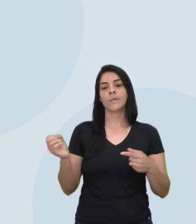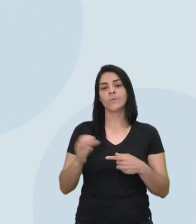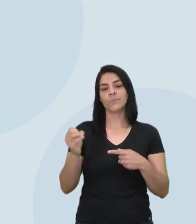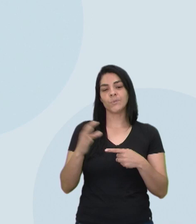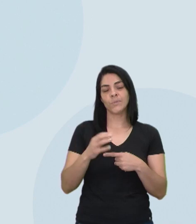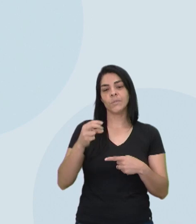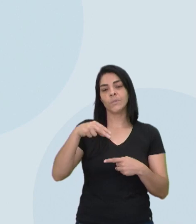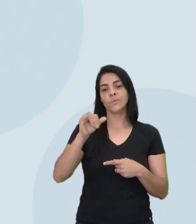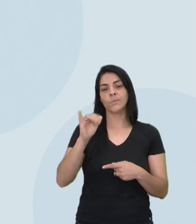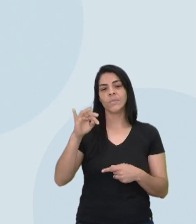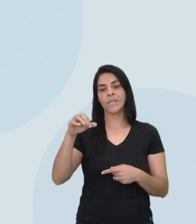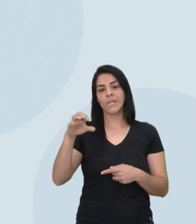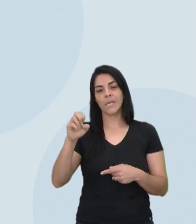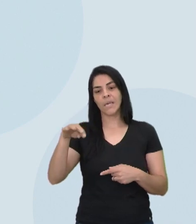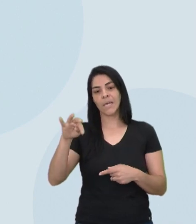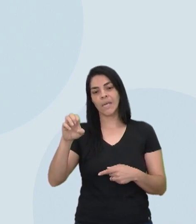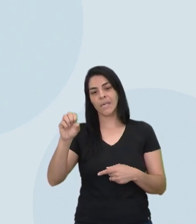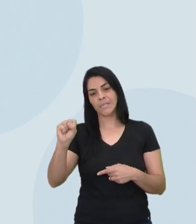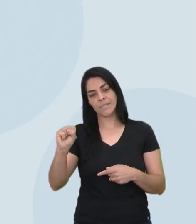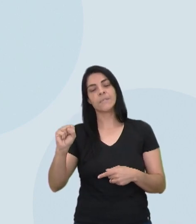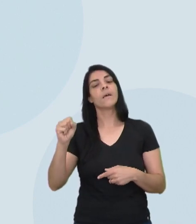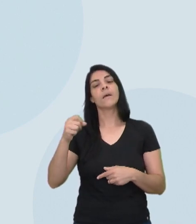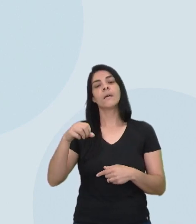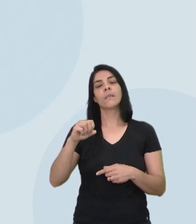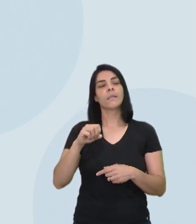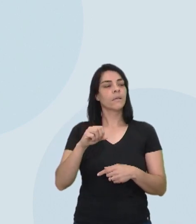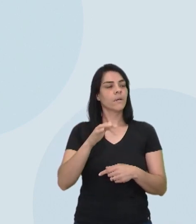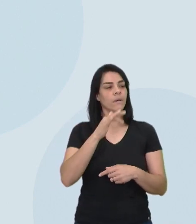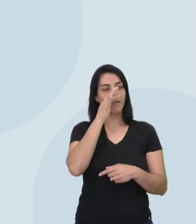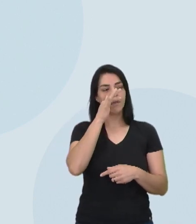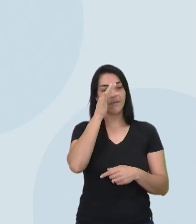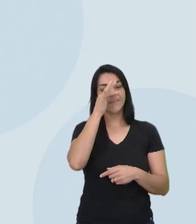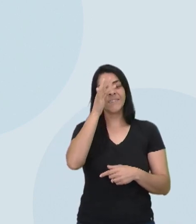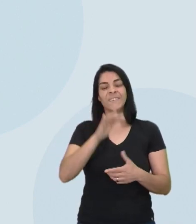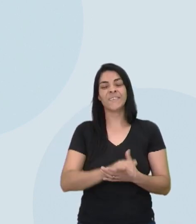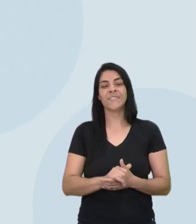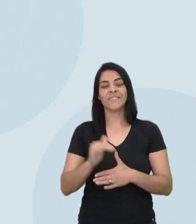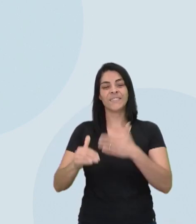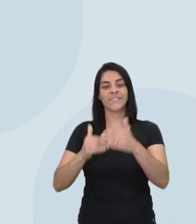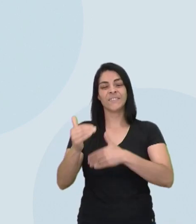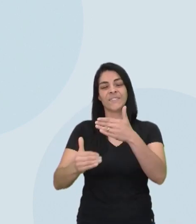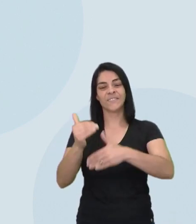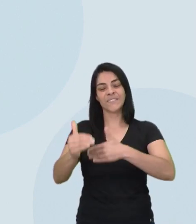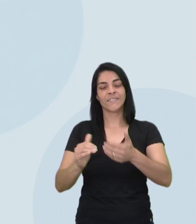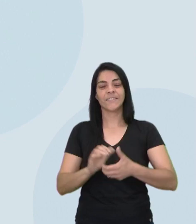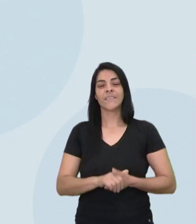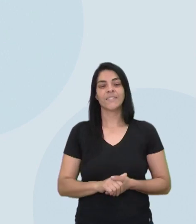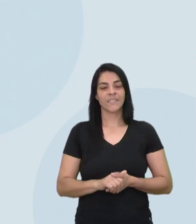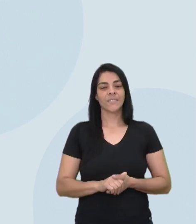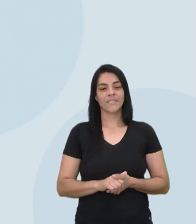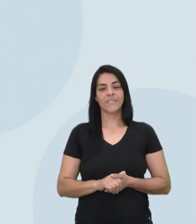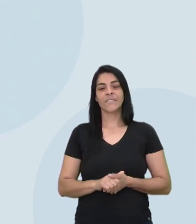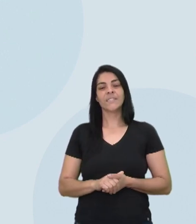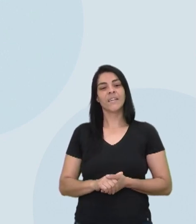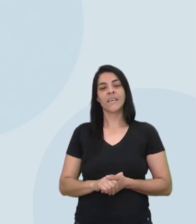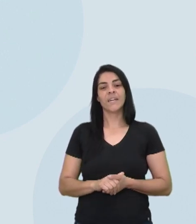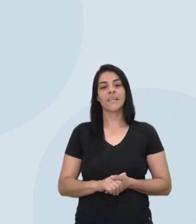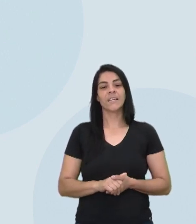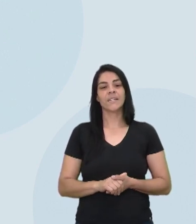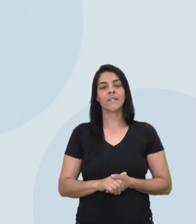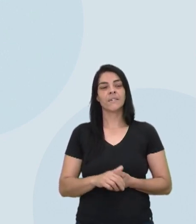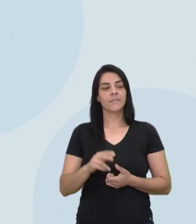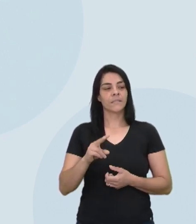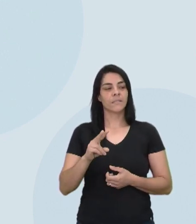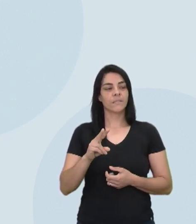sobre osmose, sobre a difusão, que são processos de carreamento aí de nutrientes para as plantas e que envolve